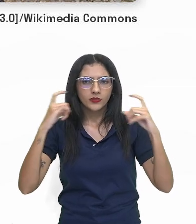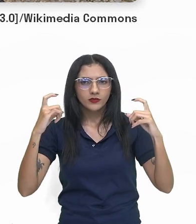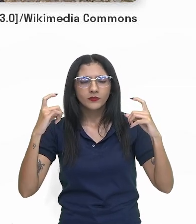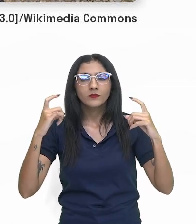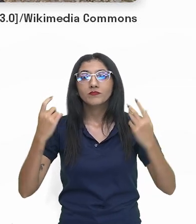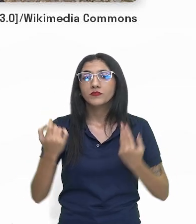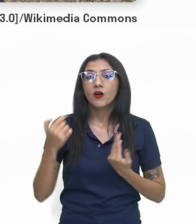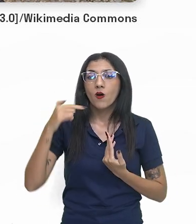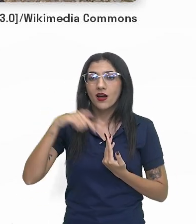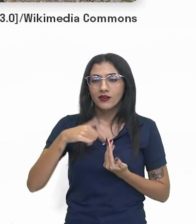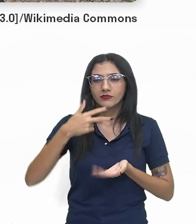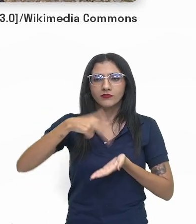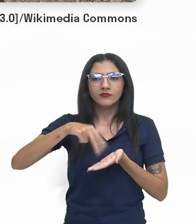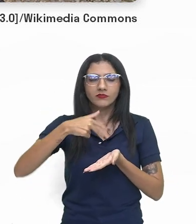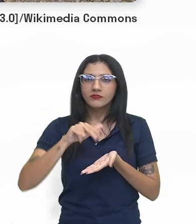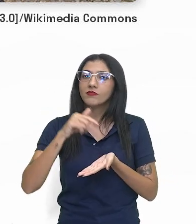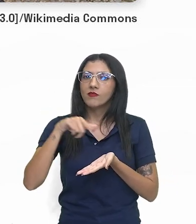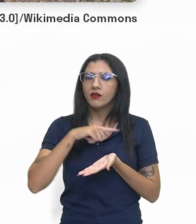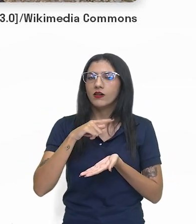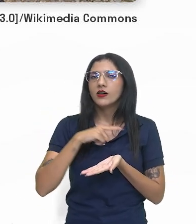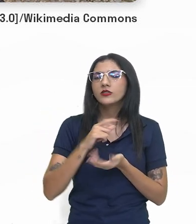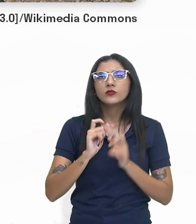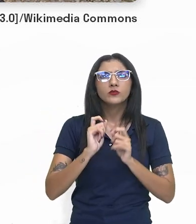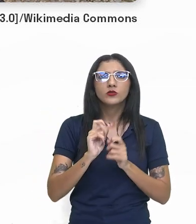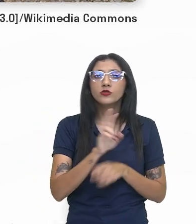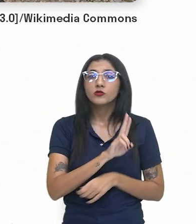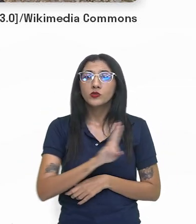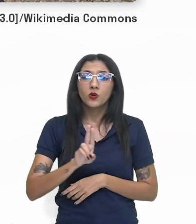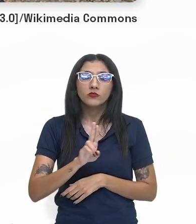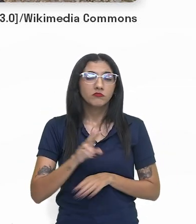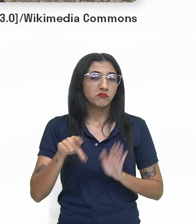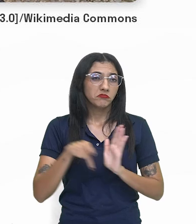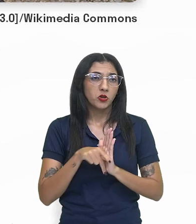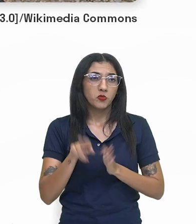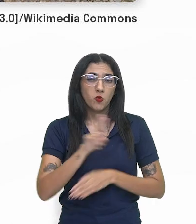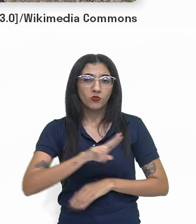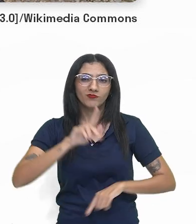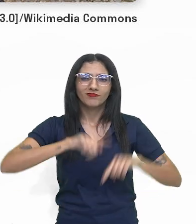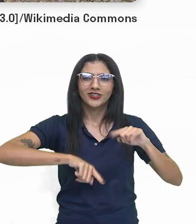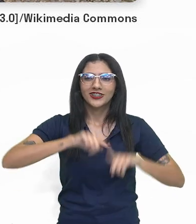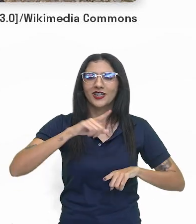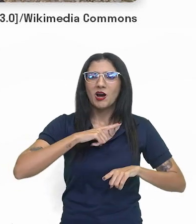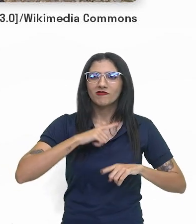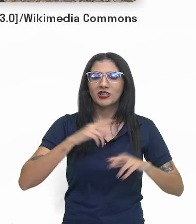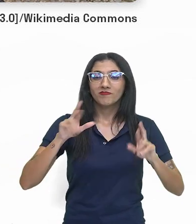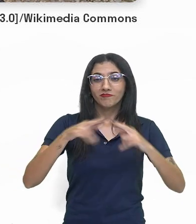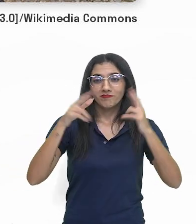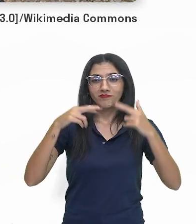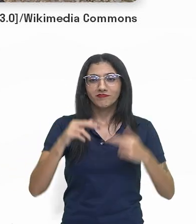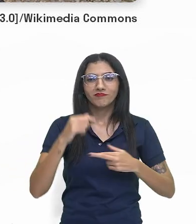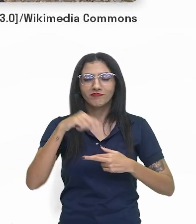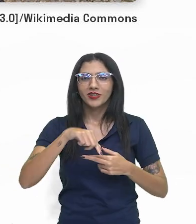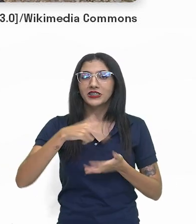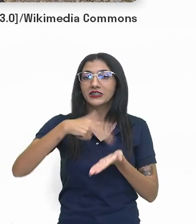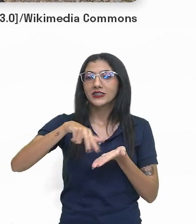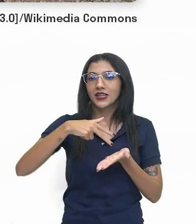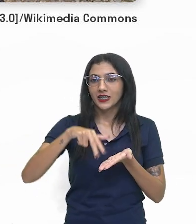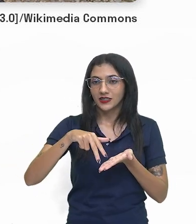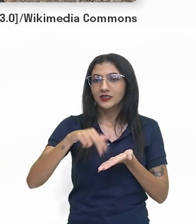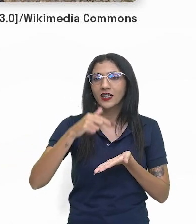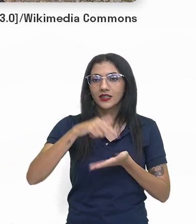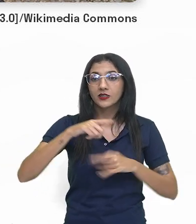o carimbó ele vai receber esse nome justamente pelo instrumento que vai dar ritmo a essa dança, que no caso